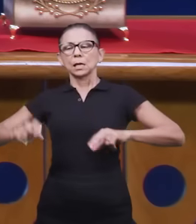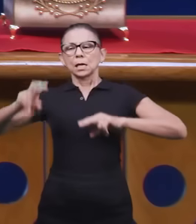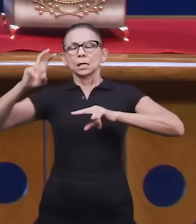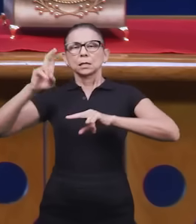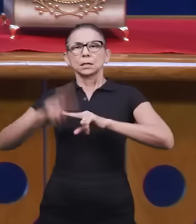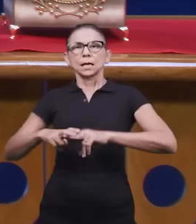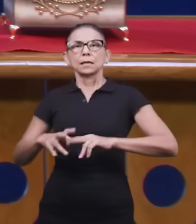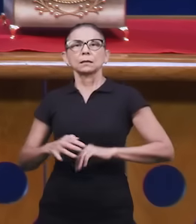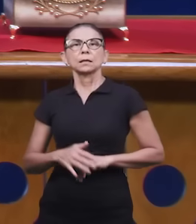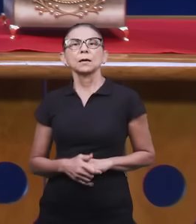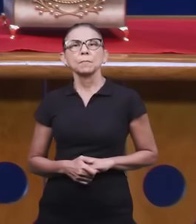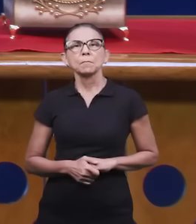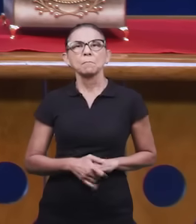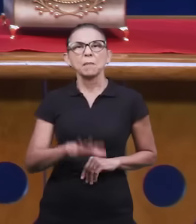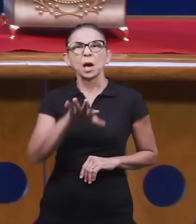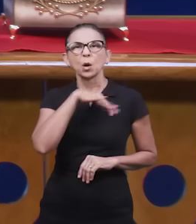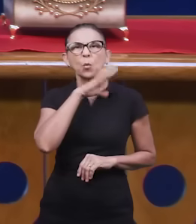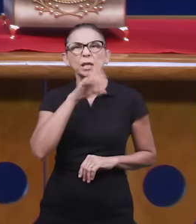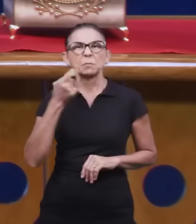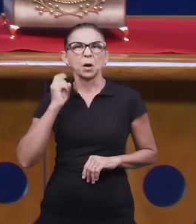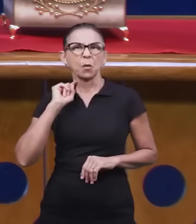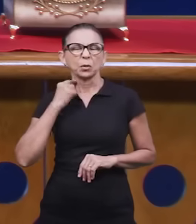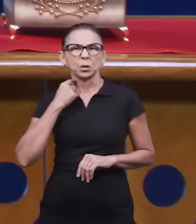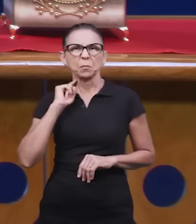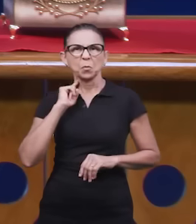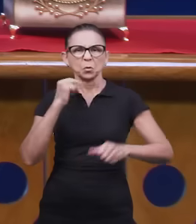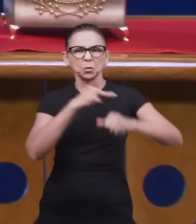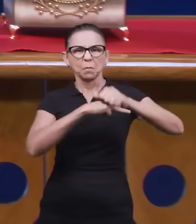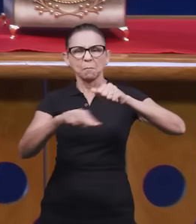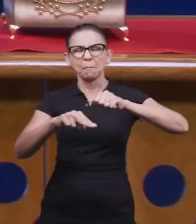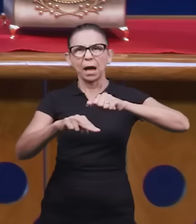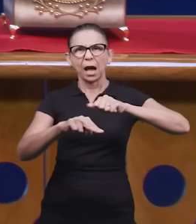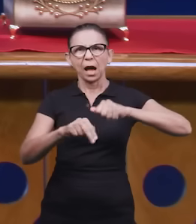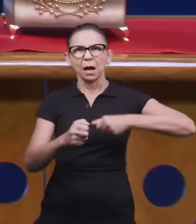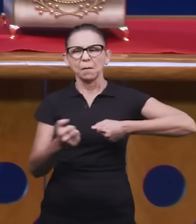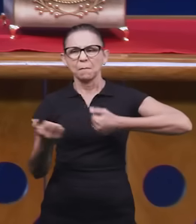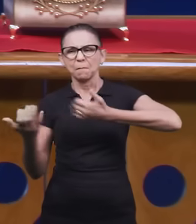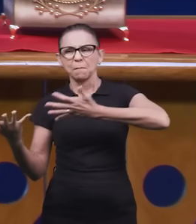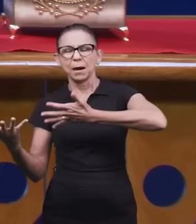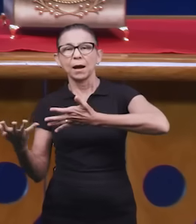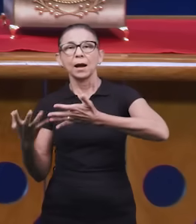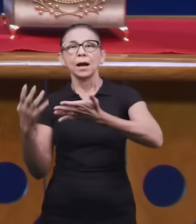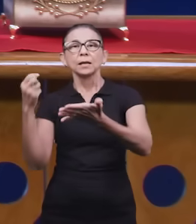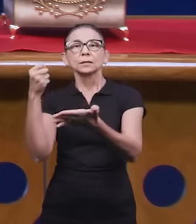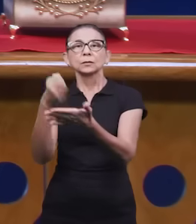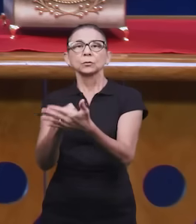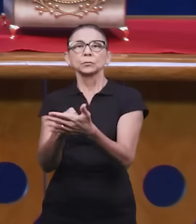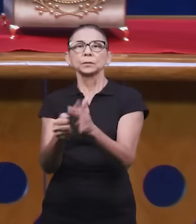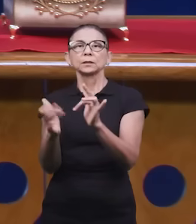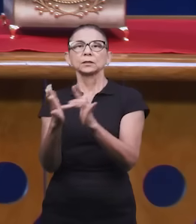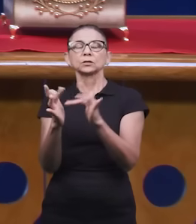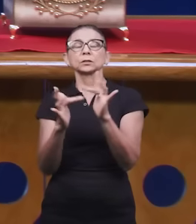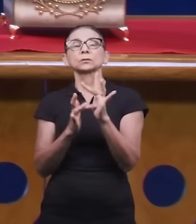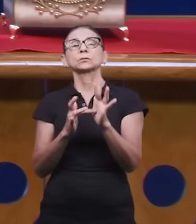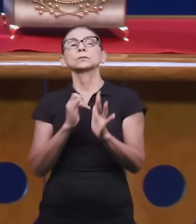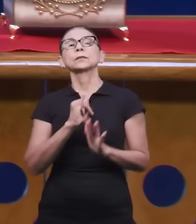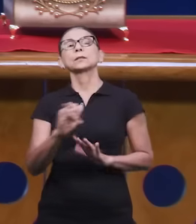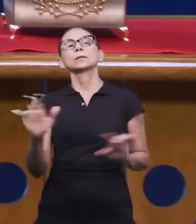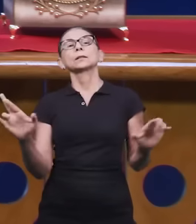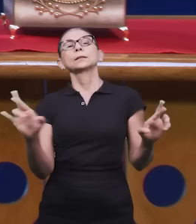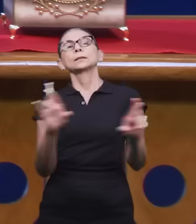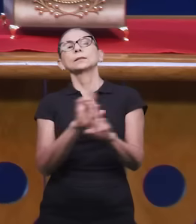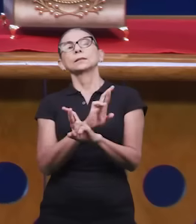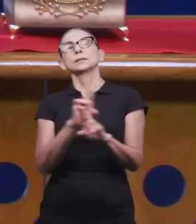palavra, sacrifica um animal imundo no altar dos holocaustos e estabelece aquilo que Jesus disse